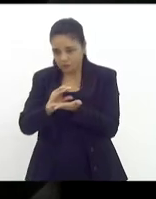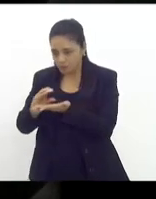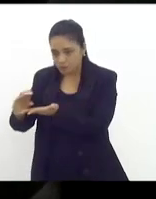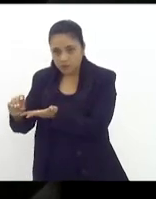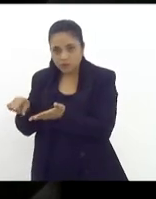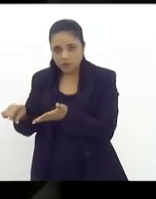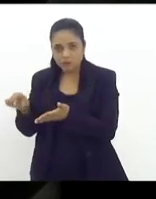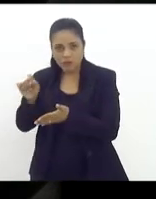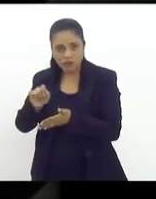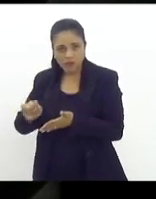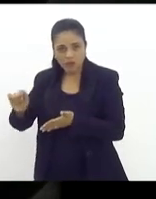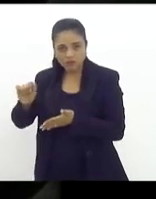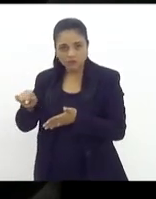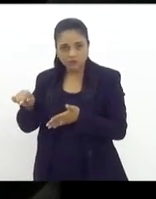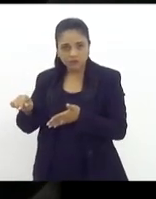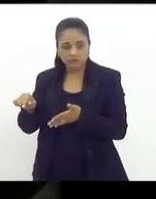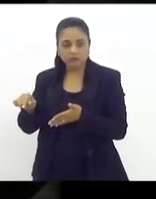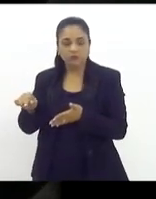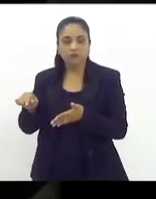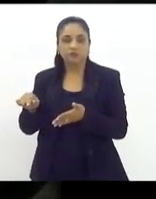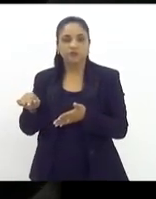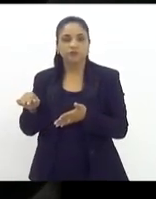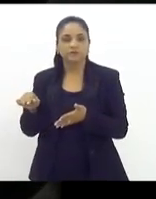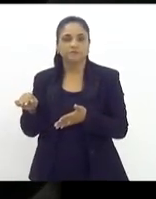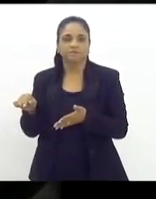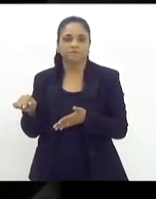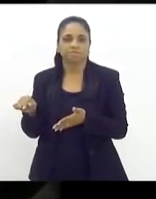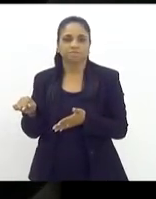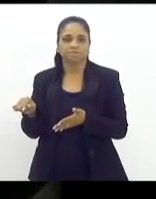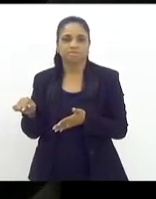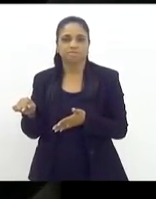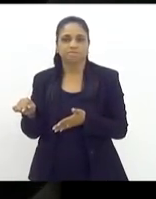Paulo, passando por essas associações